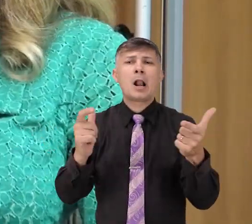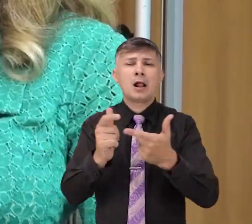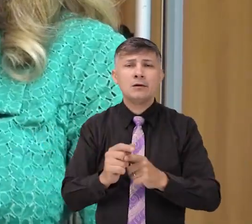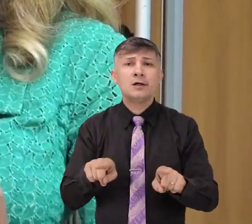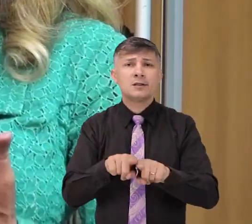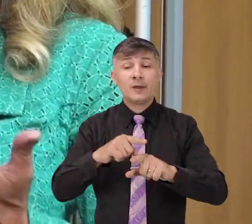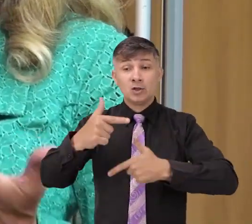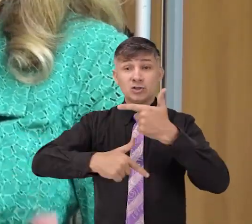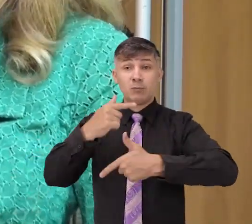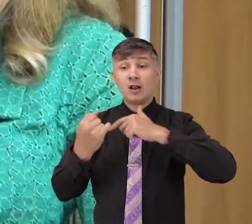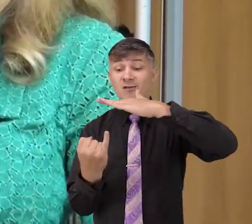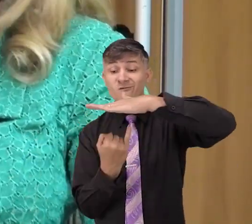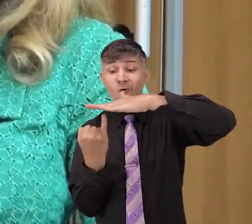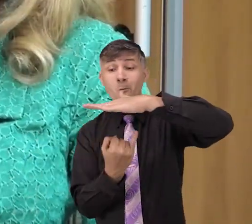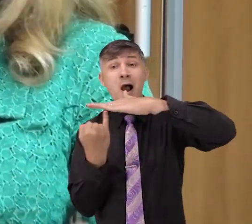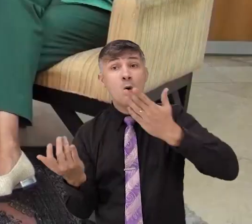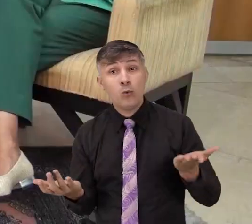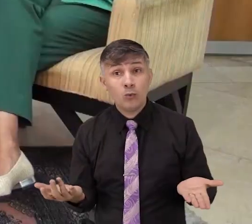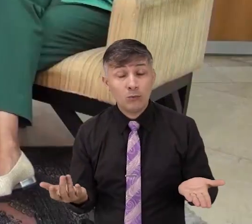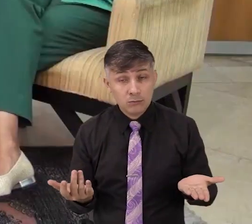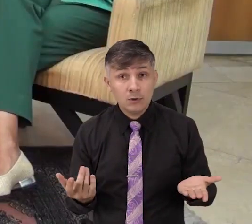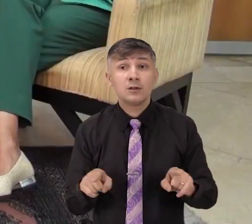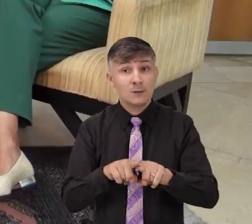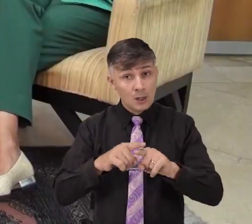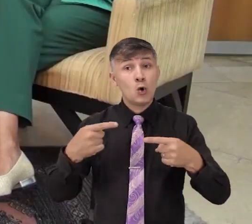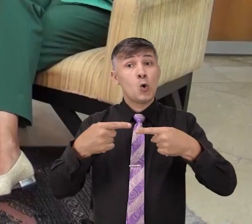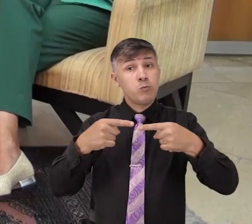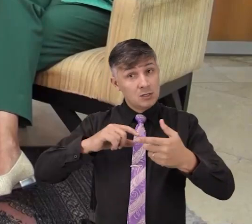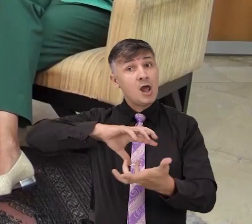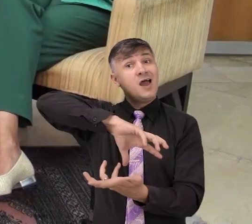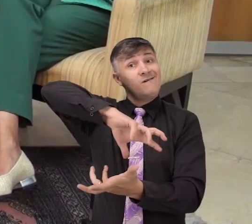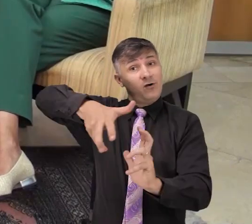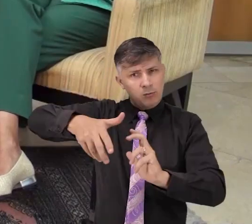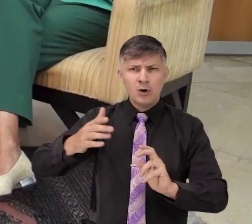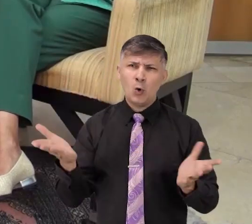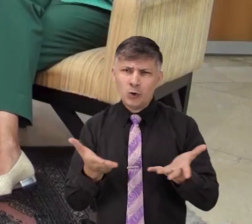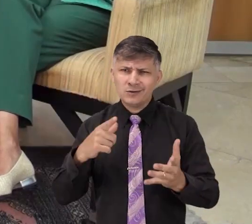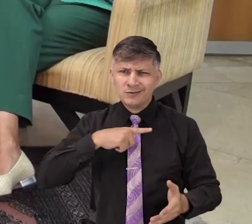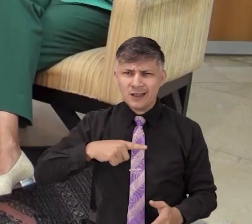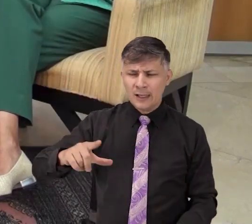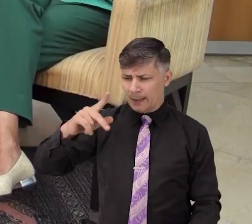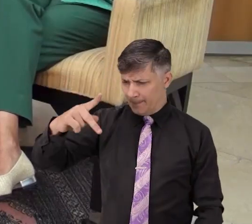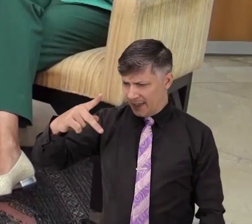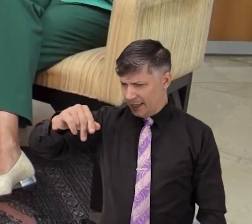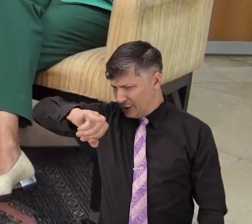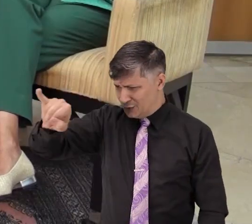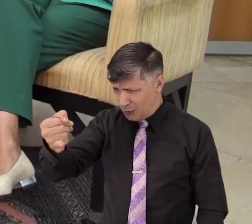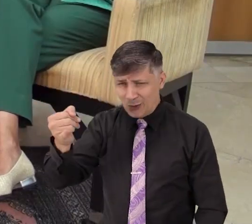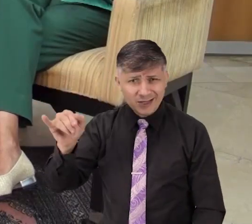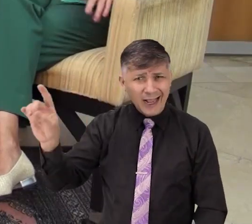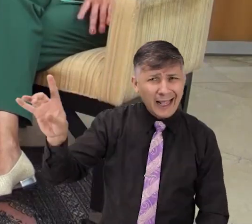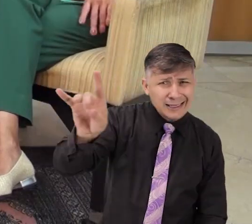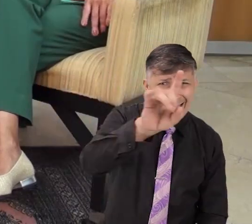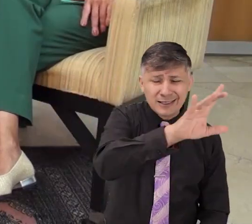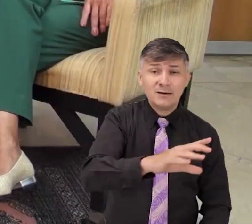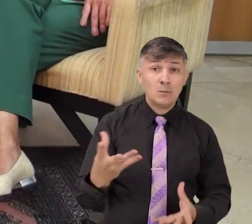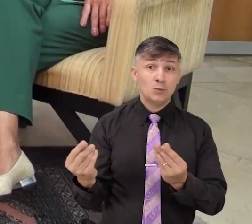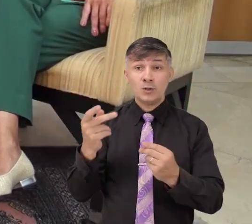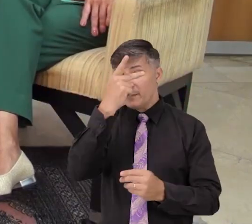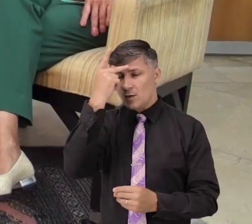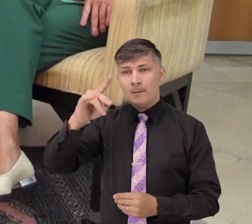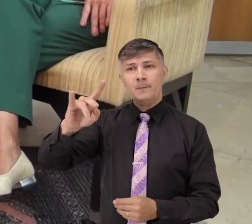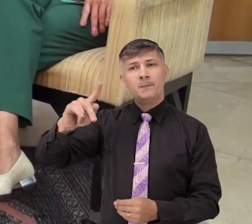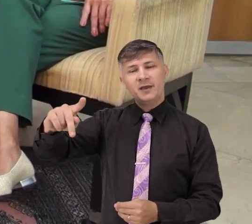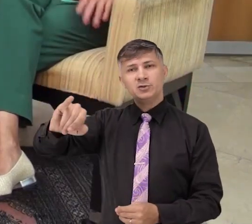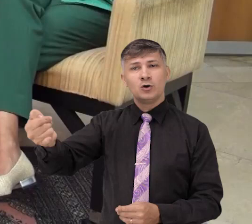com a informalidade do trabalho. Isso tudo veio com a reforma trabalhista. E a gente hoje tem a pejotização. A